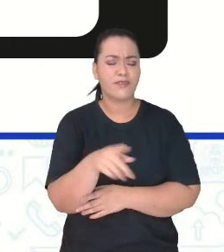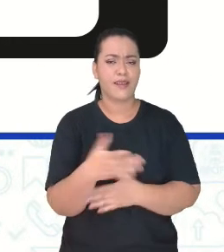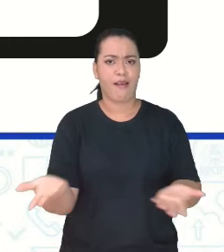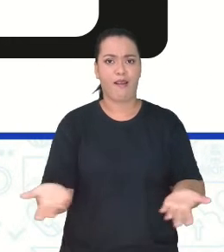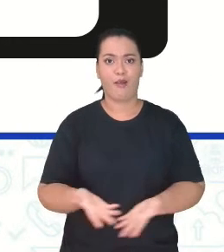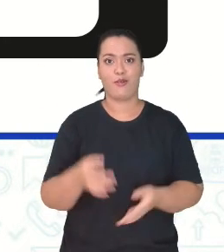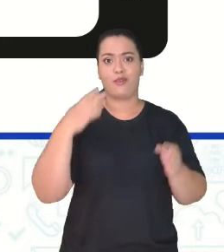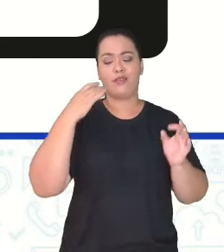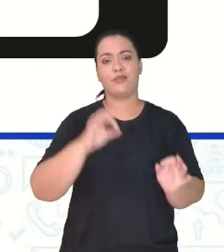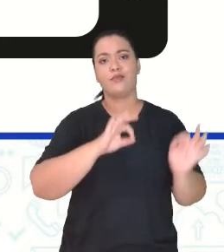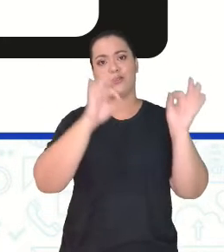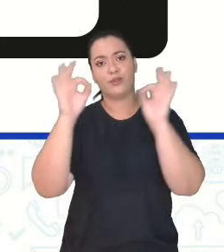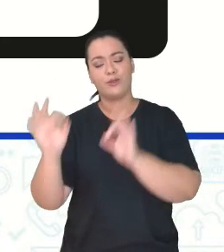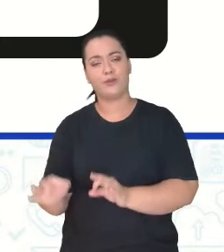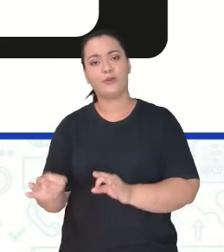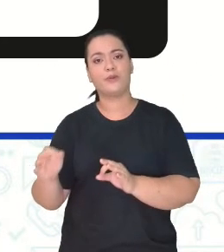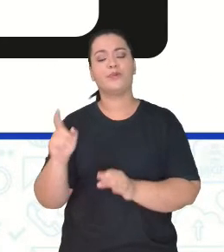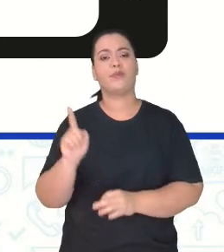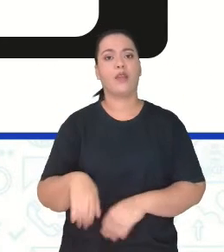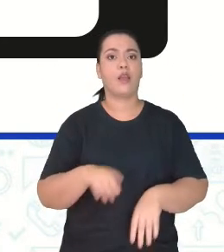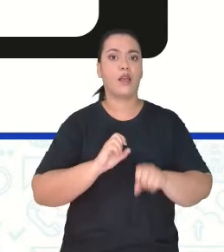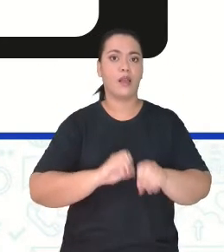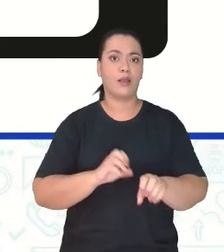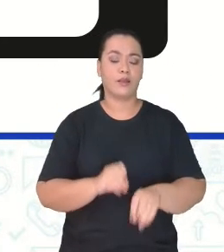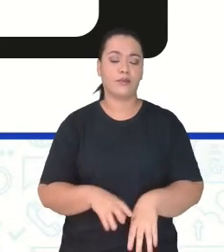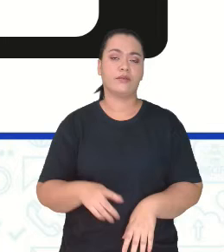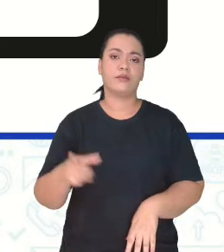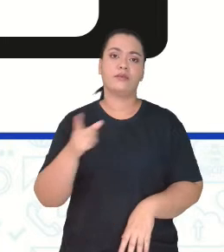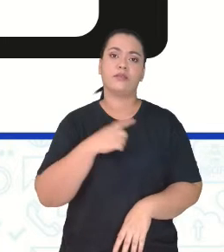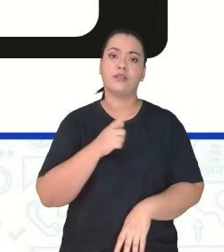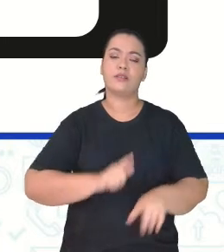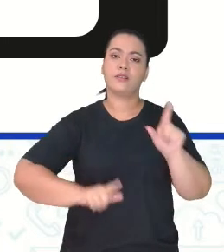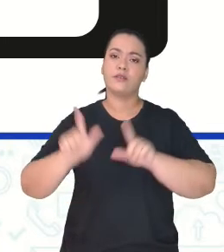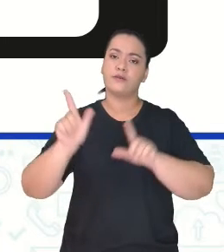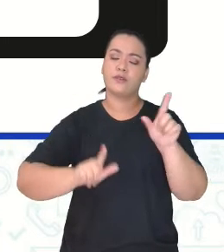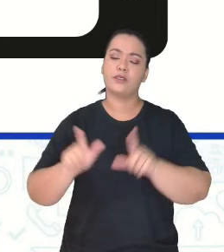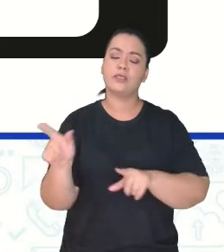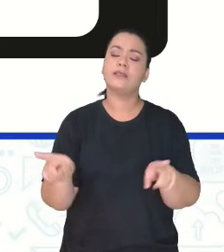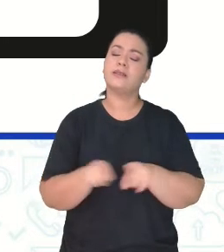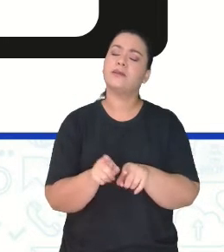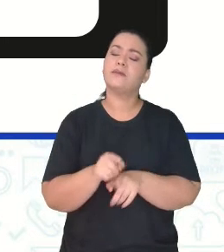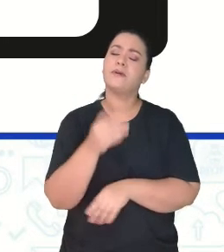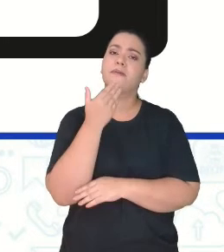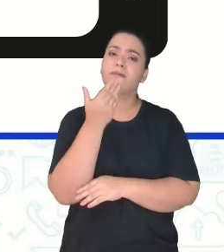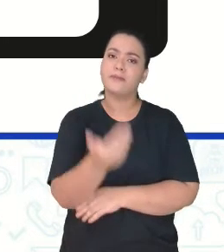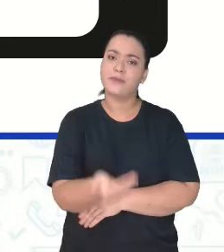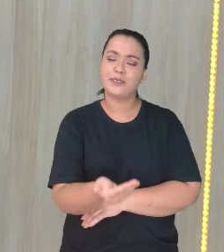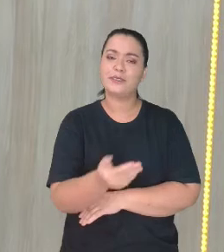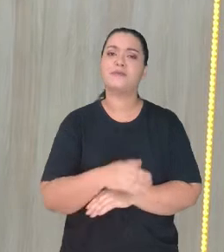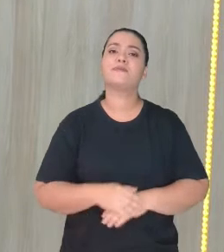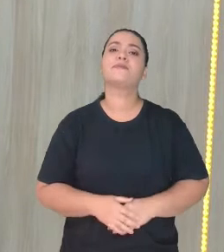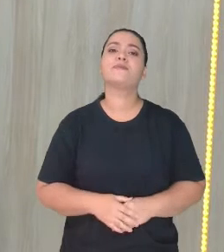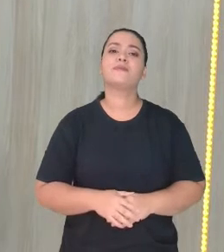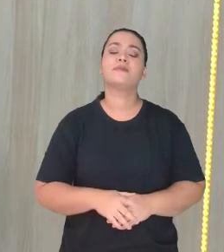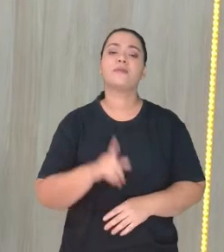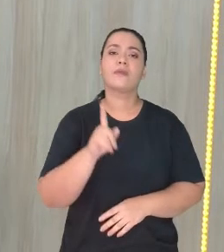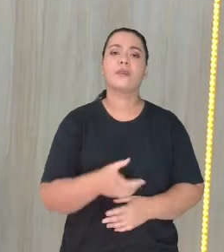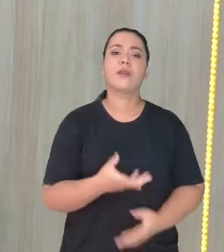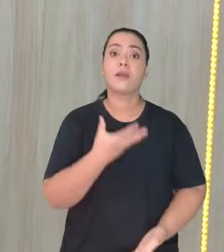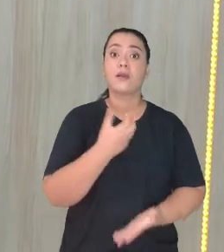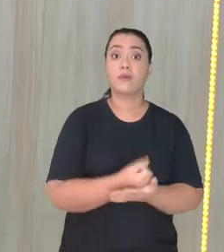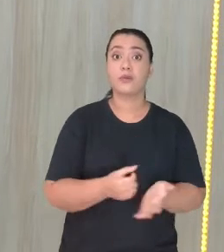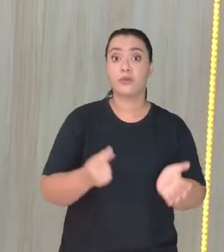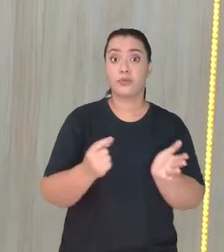aí e acompanhando esta aula através da televisão, eu vou pedir para que você baixe